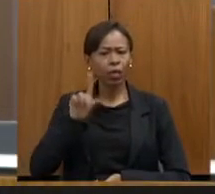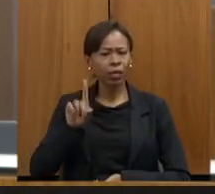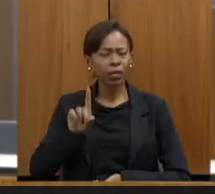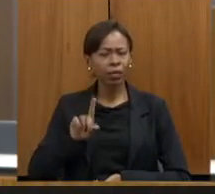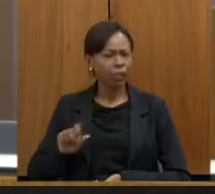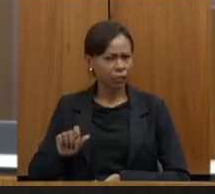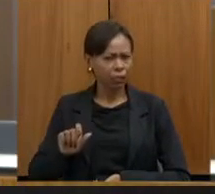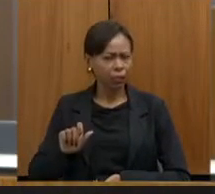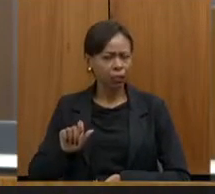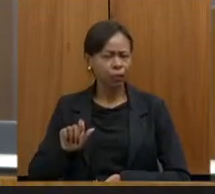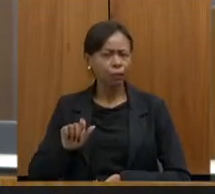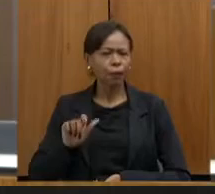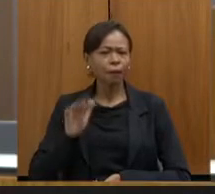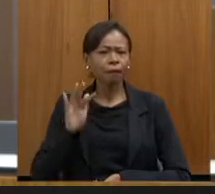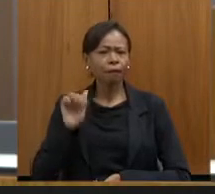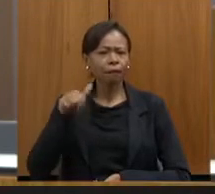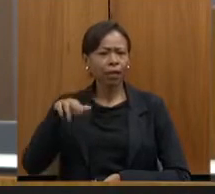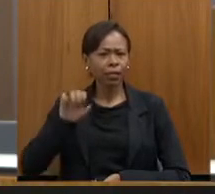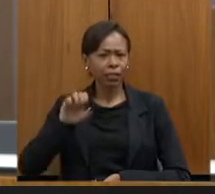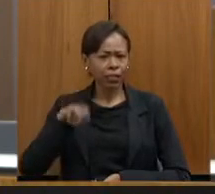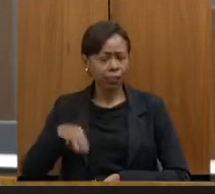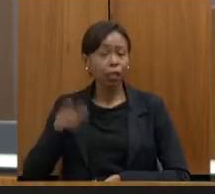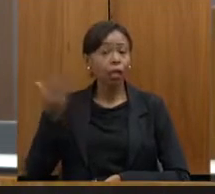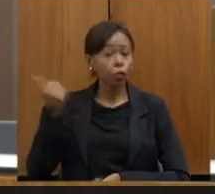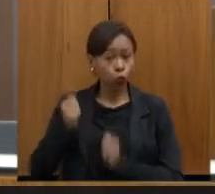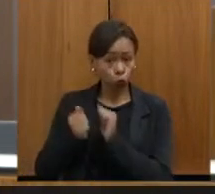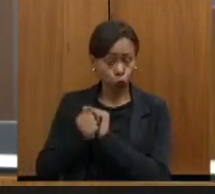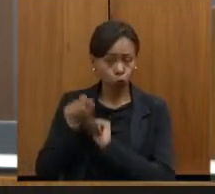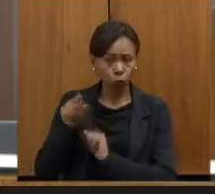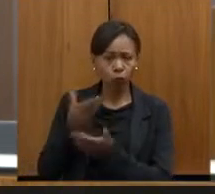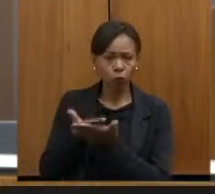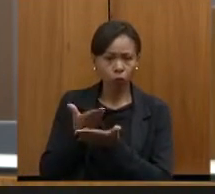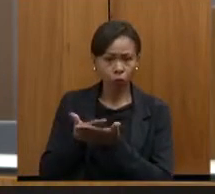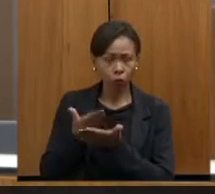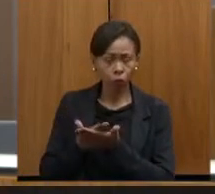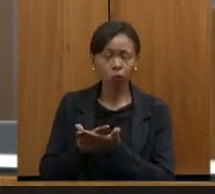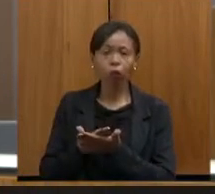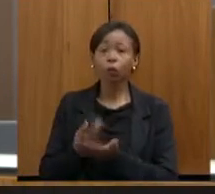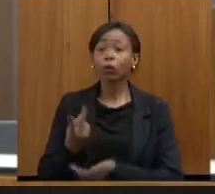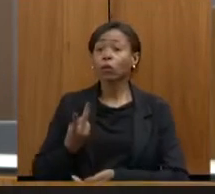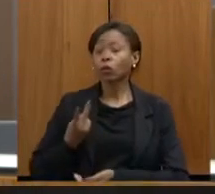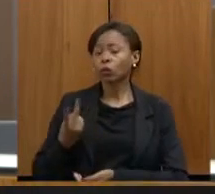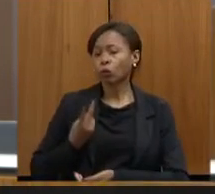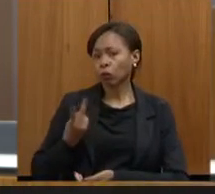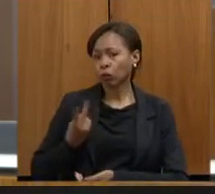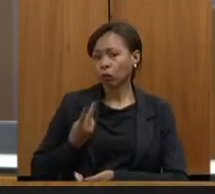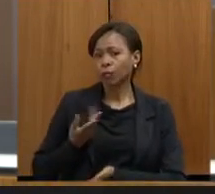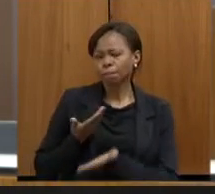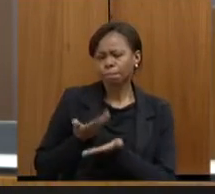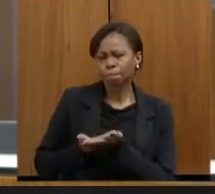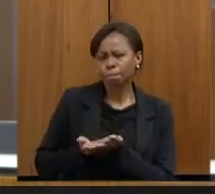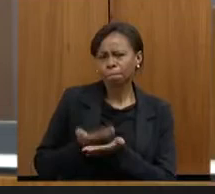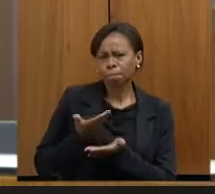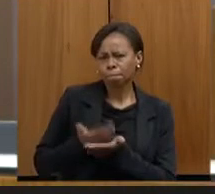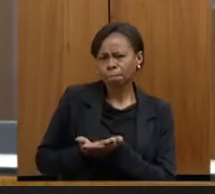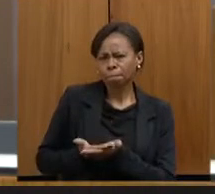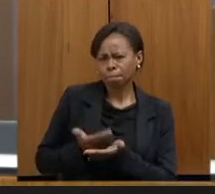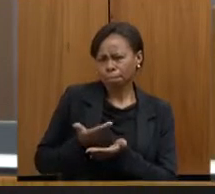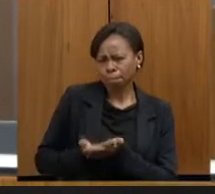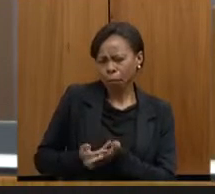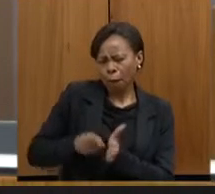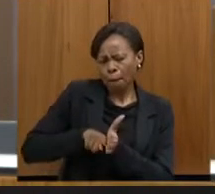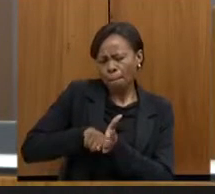Estado do Paraná na época, nós nos desembruçamos sobre esse estudo